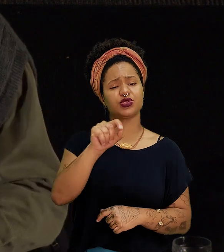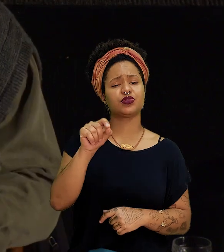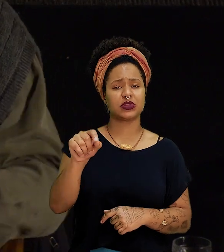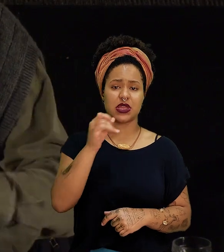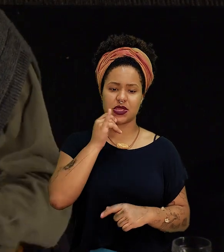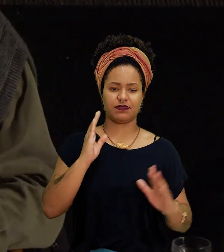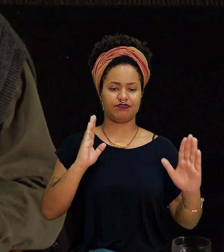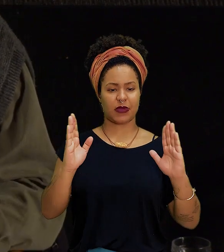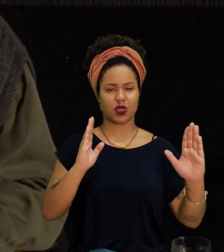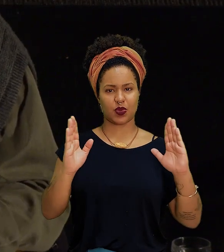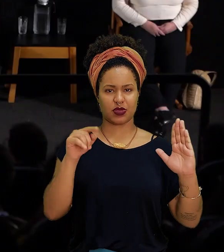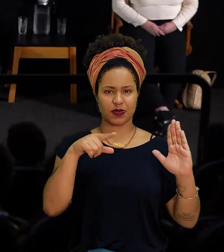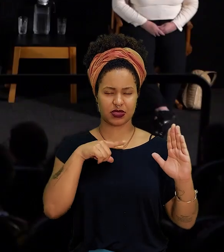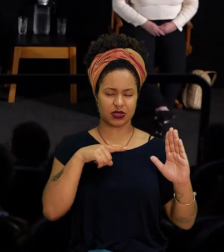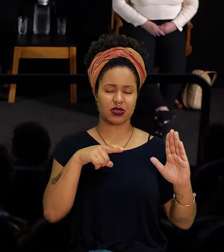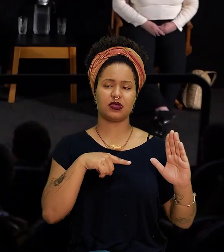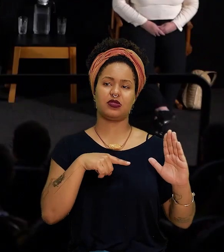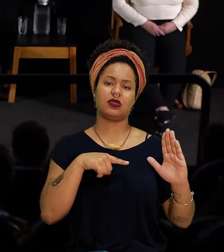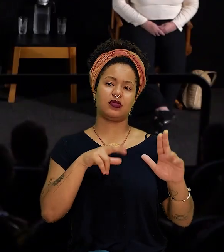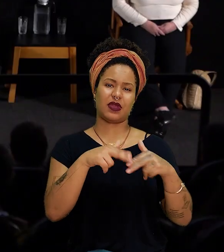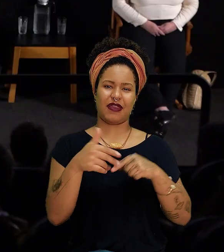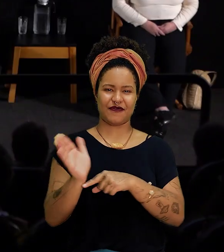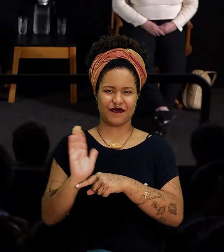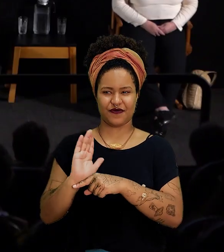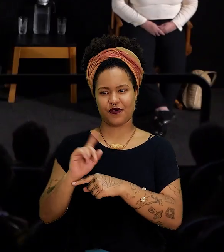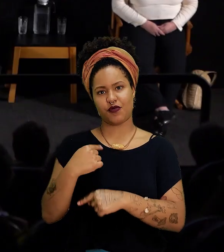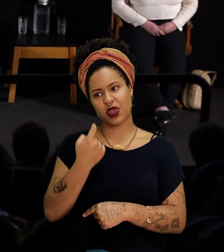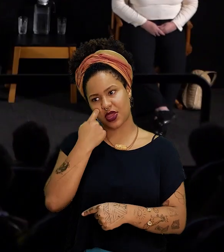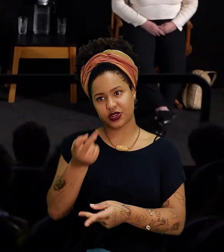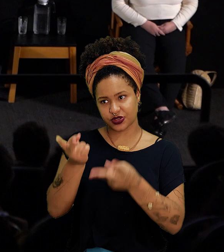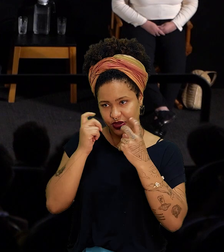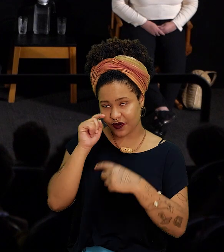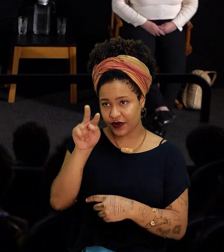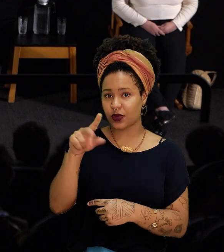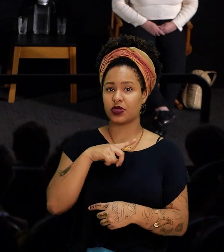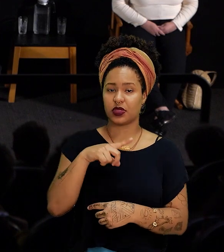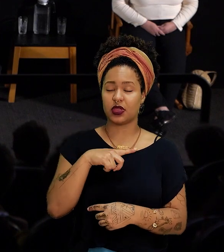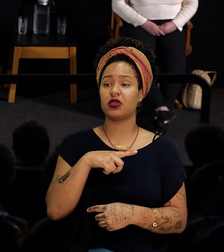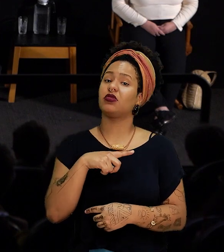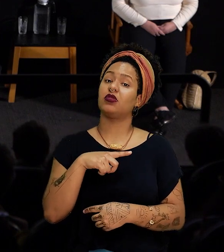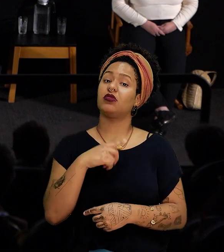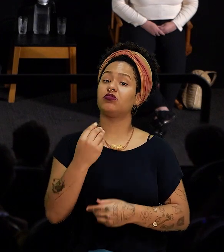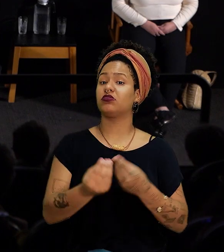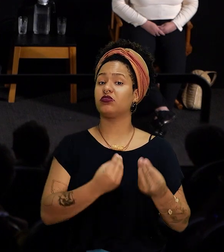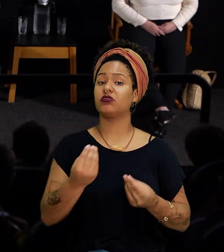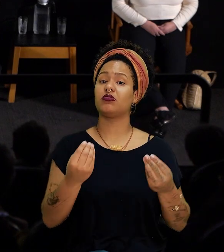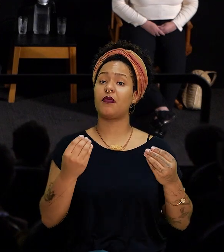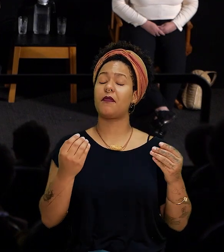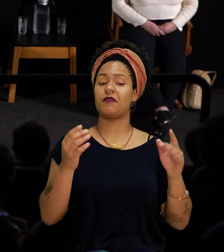acha desse panorama, né, a partir do filme que nós tivemos a oportunidade de assistir,